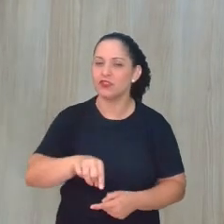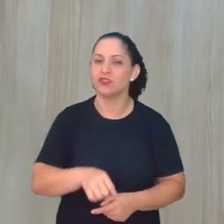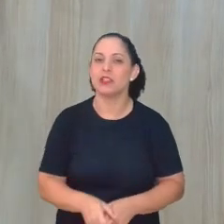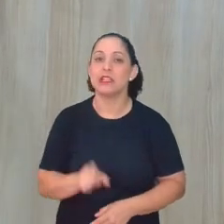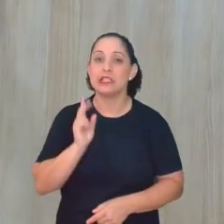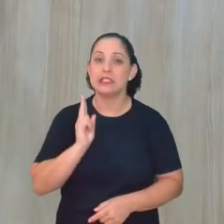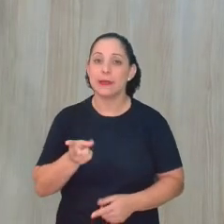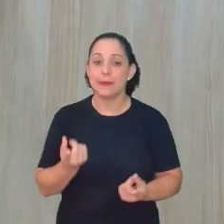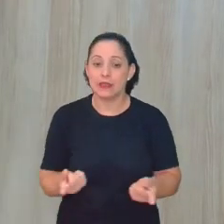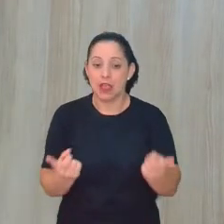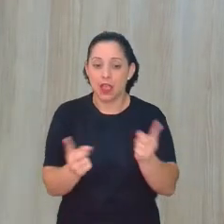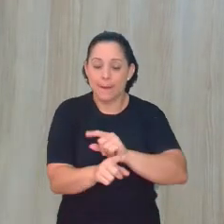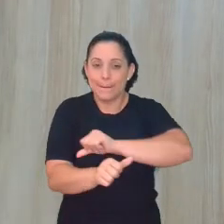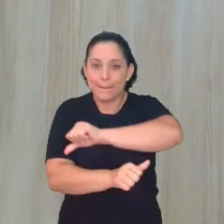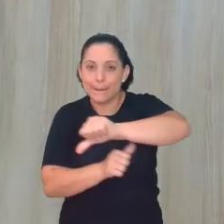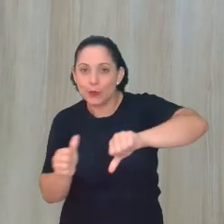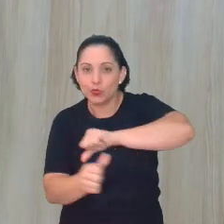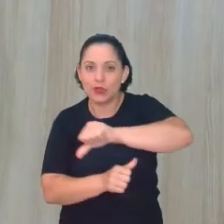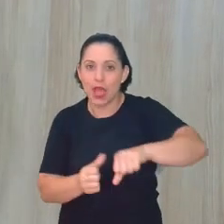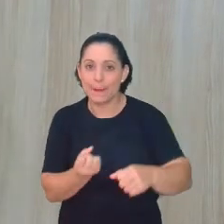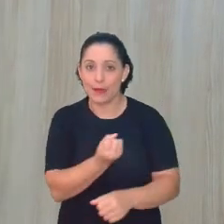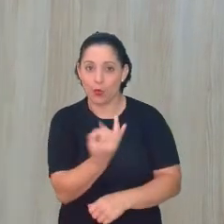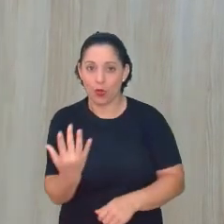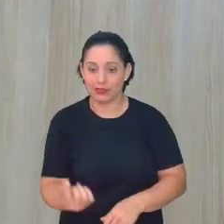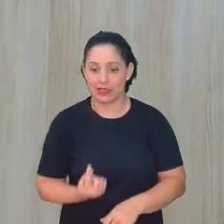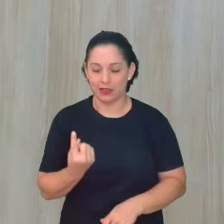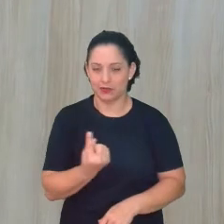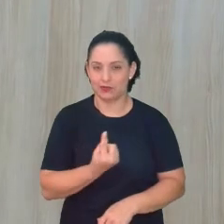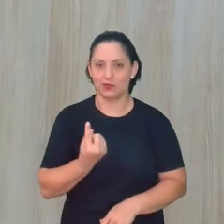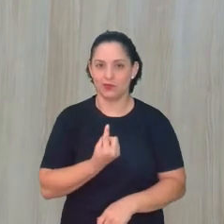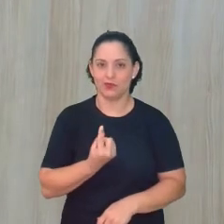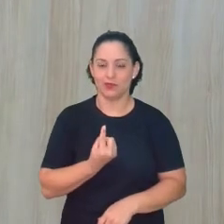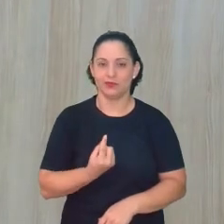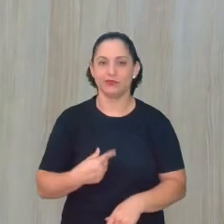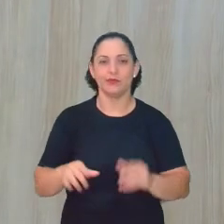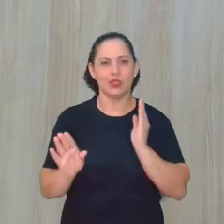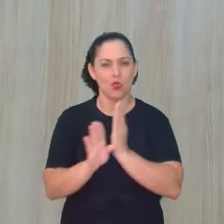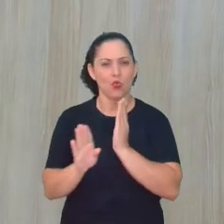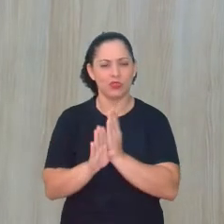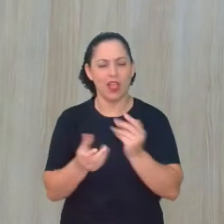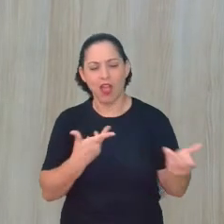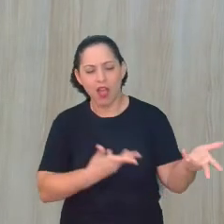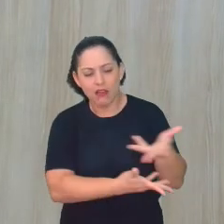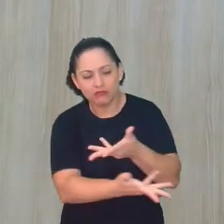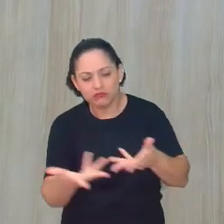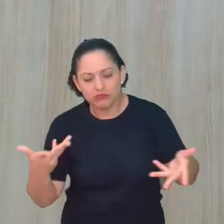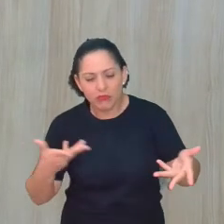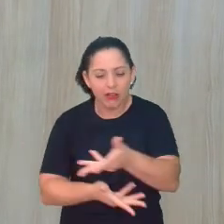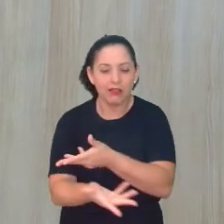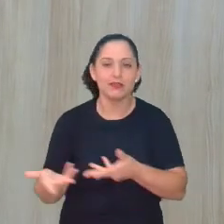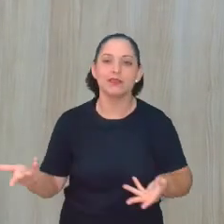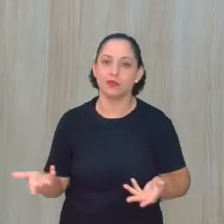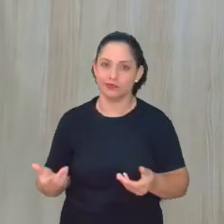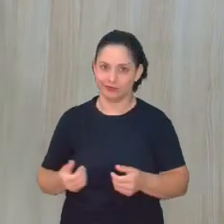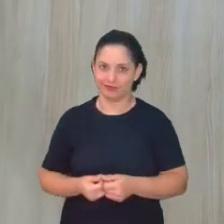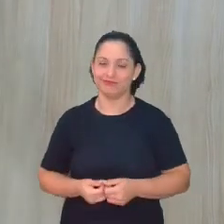valor unitário, porque aí você consegue encontrar melhor a relação que está sendo envolvida na